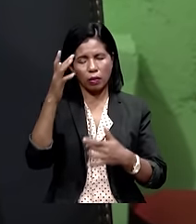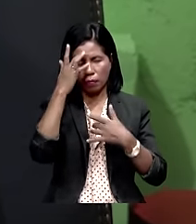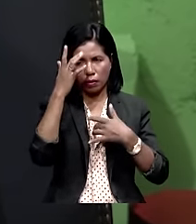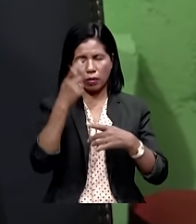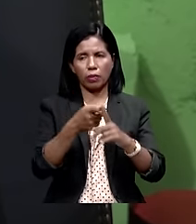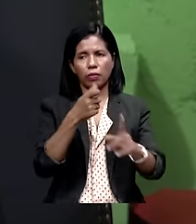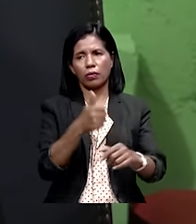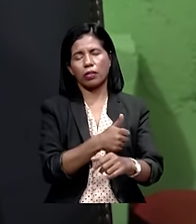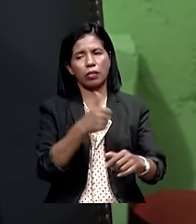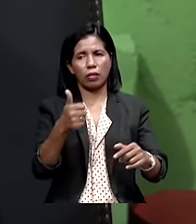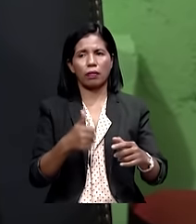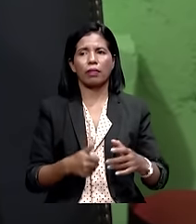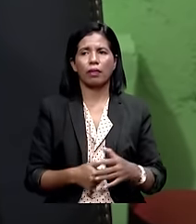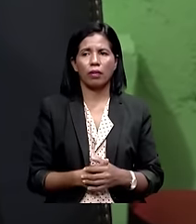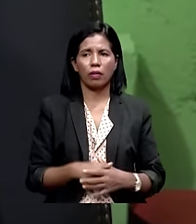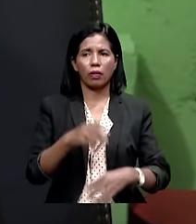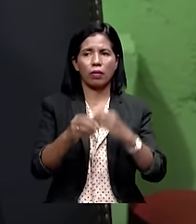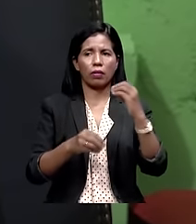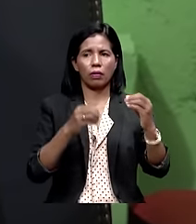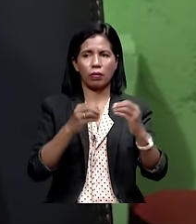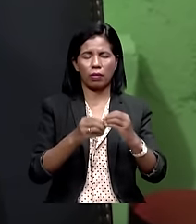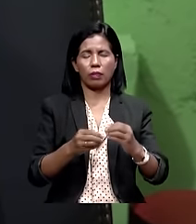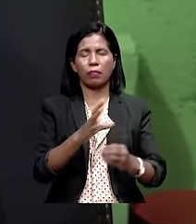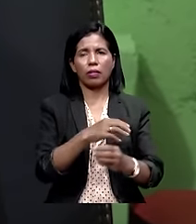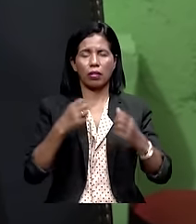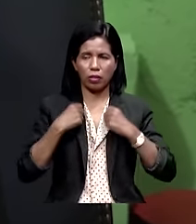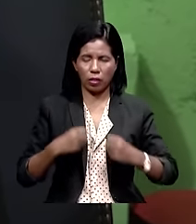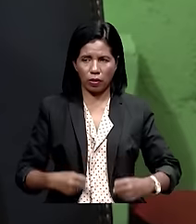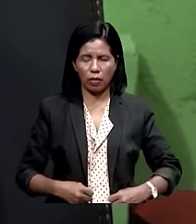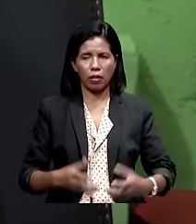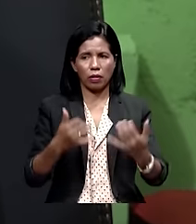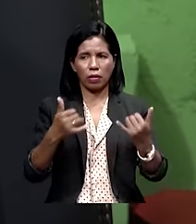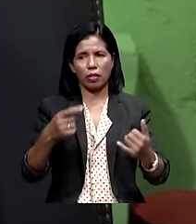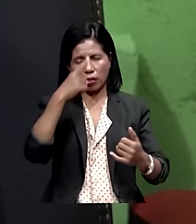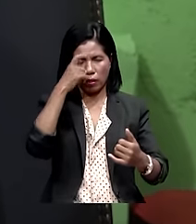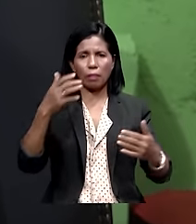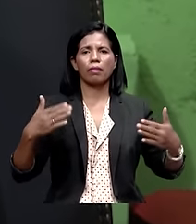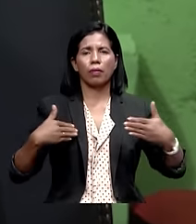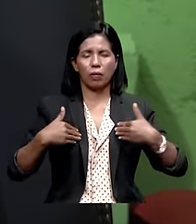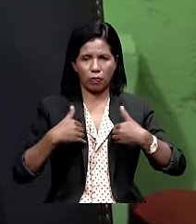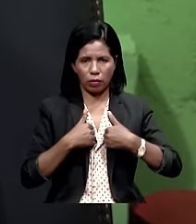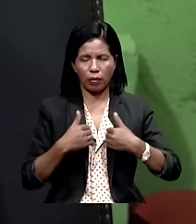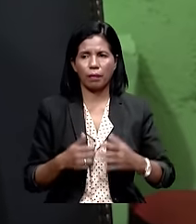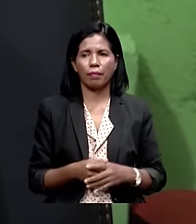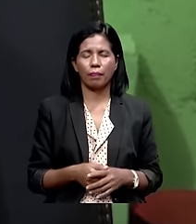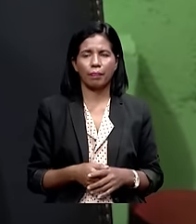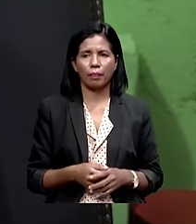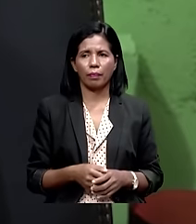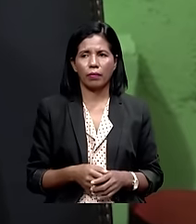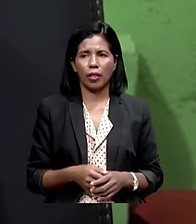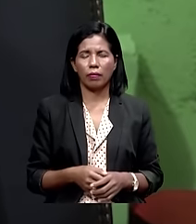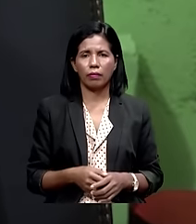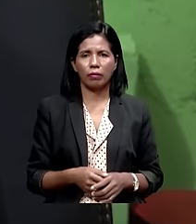parte balutan relaciona ne kondisau. In generalmente tamba kole. Si. Nebe